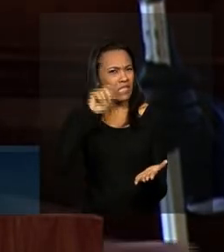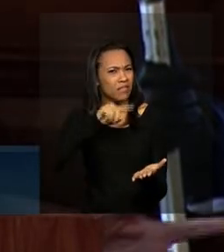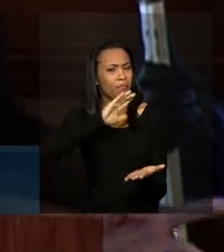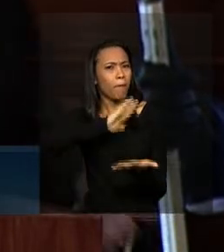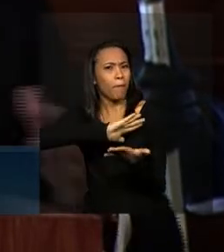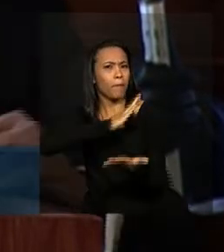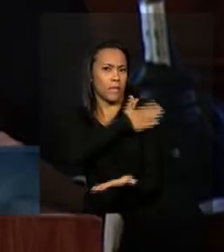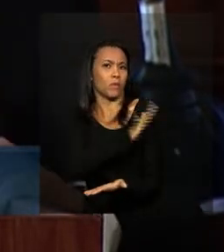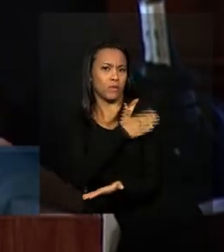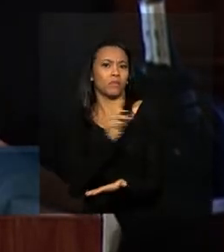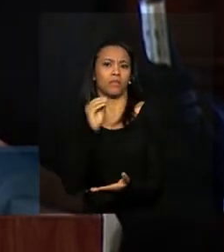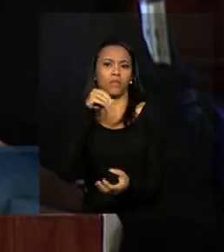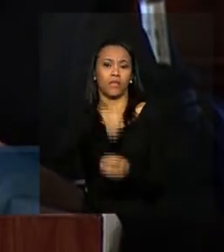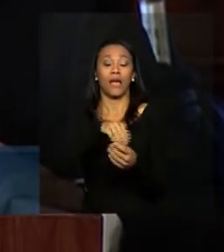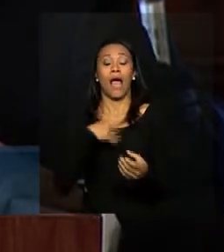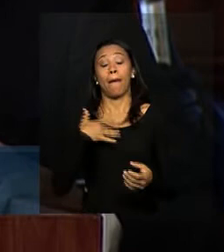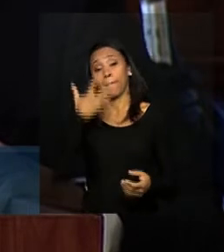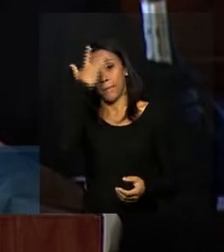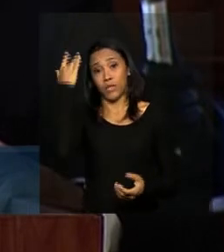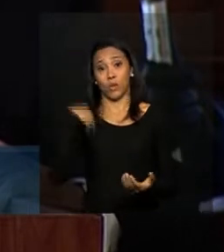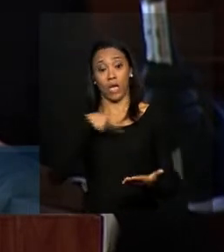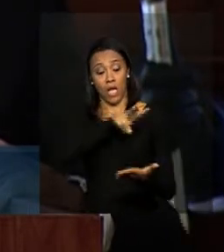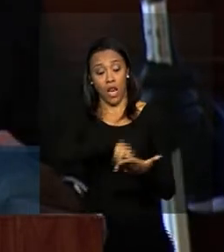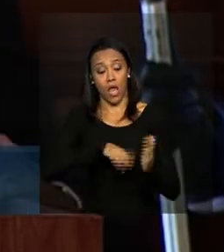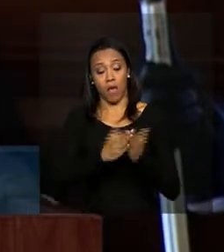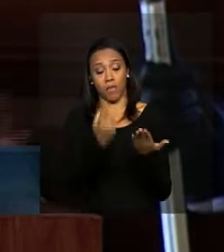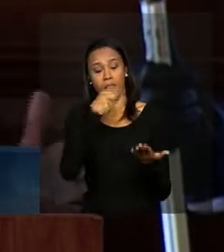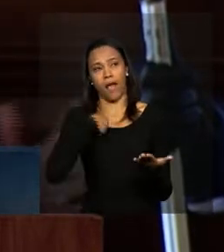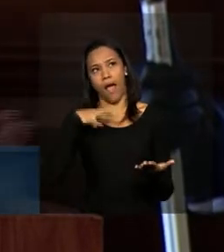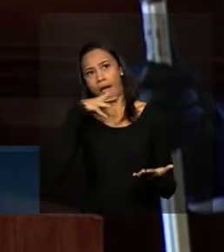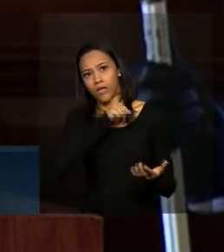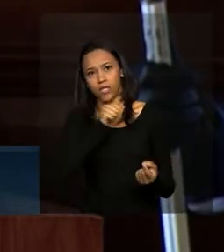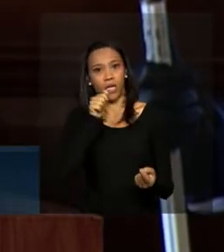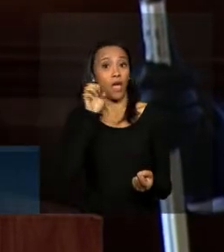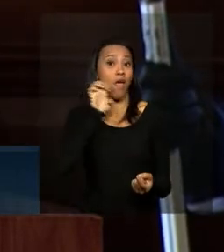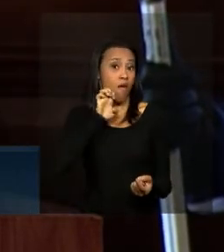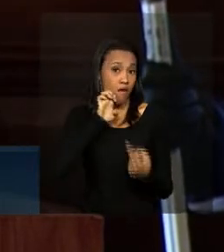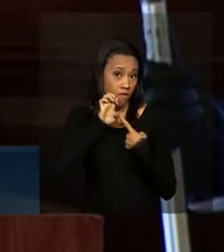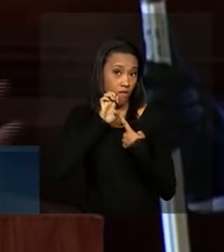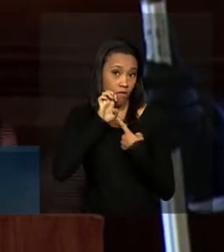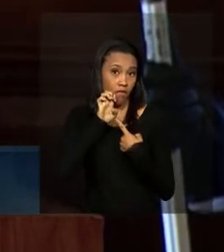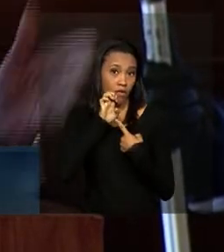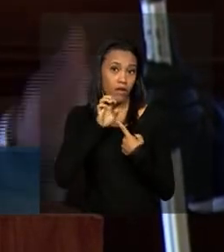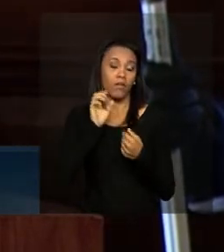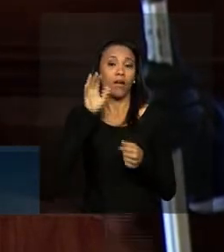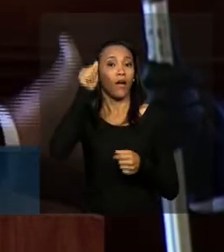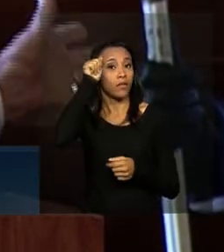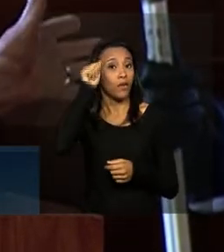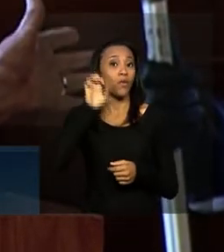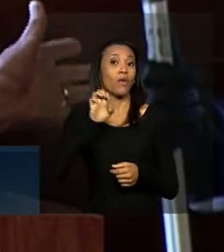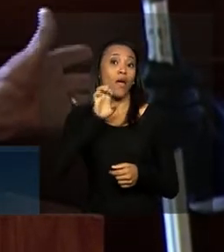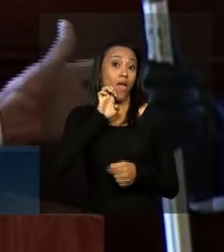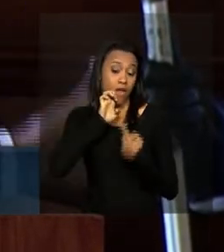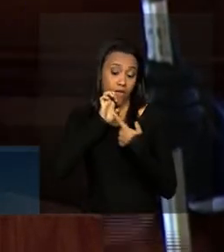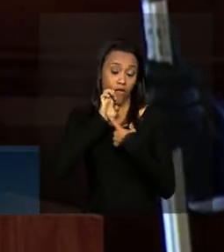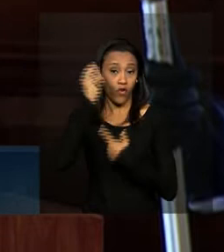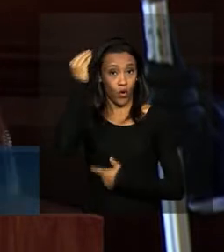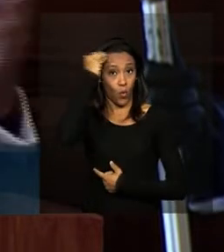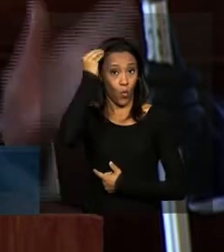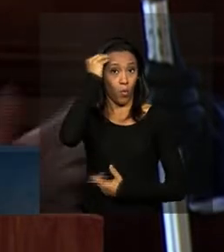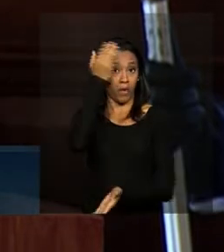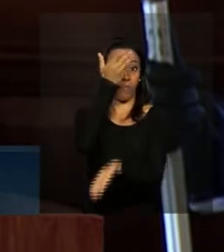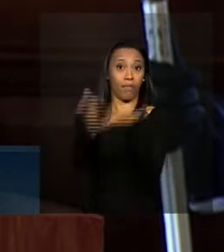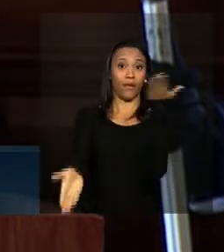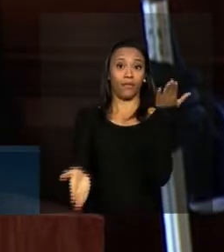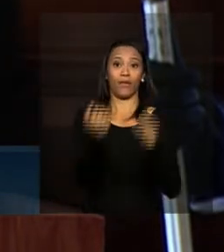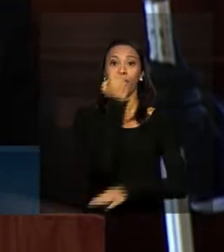Quem lê a Bíblia acha que Eva, a mulher, fez Adão perder o paraíso. Este já é